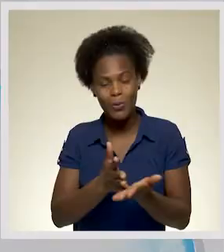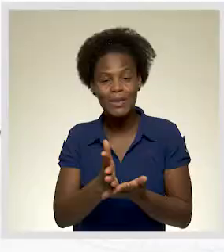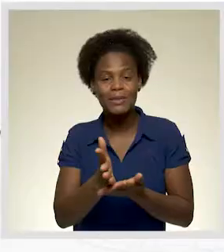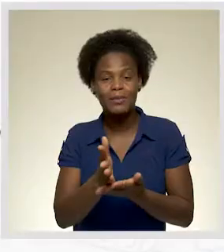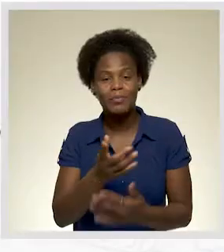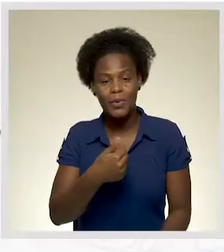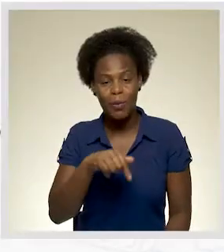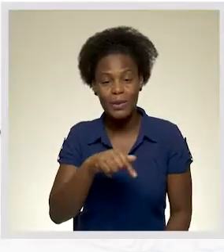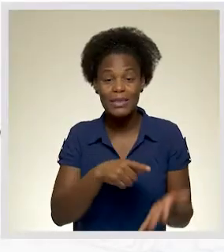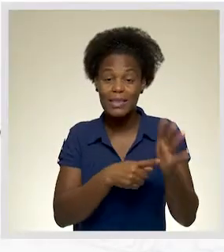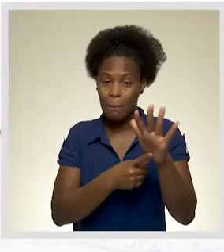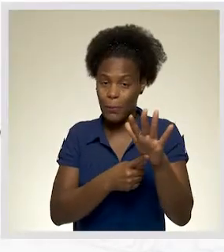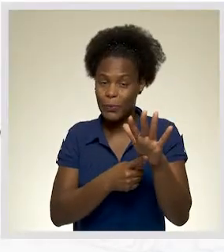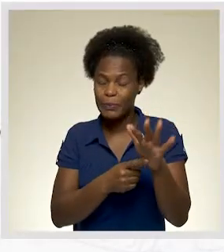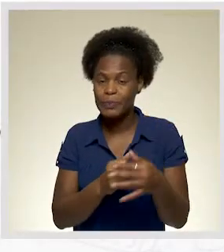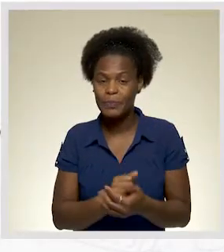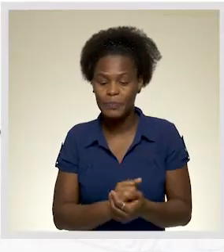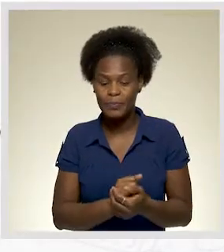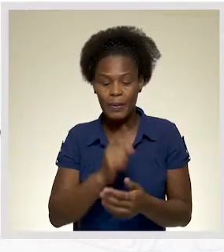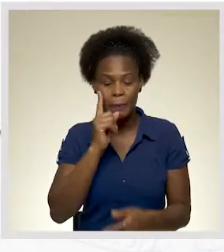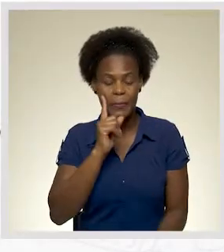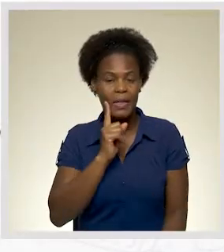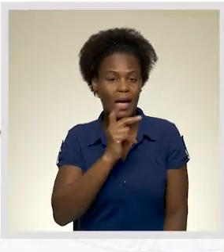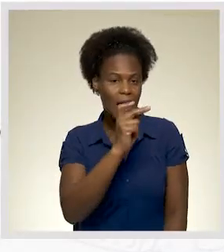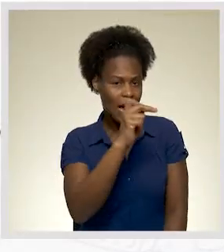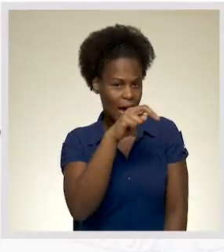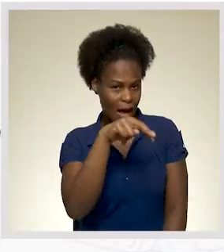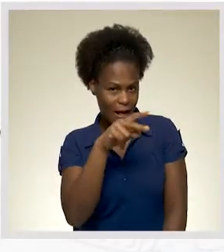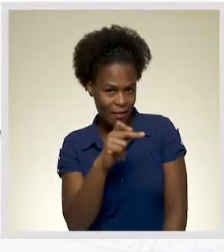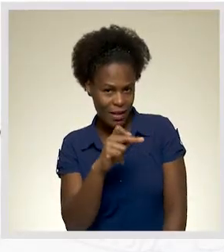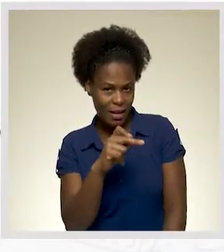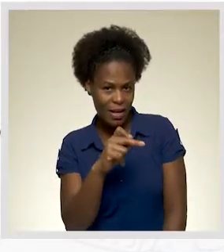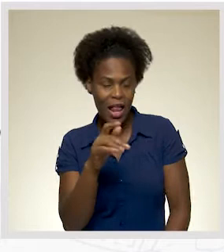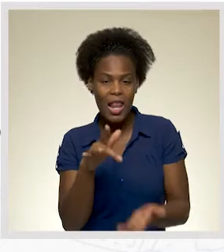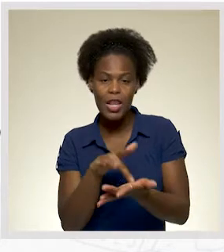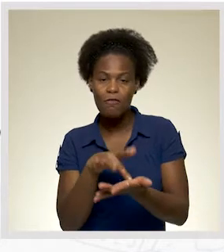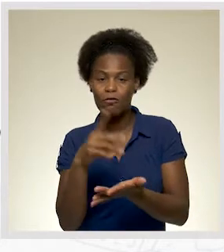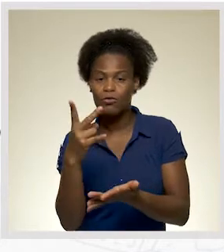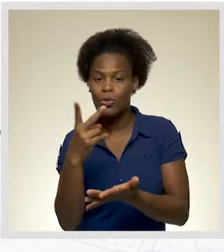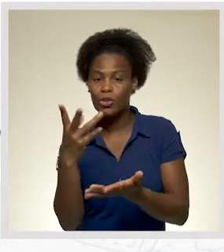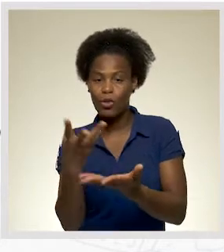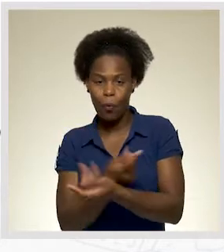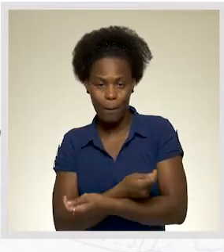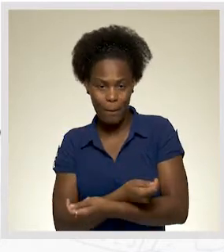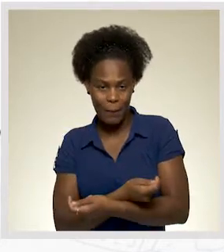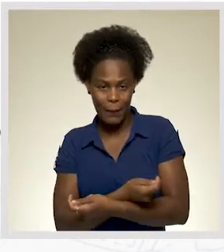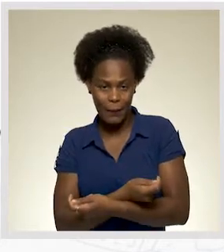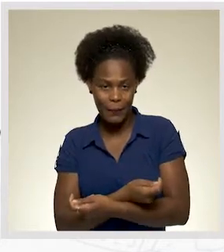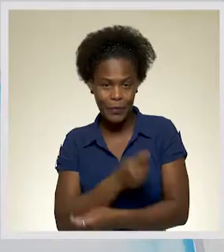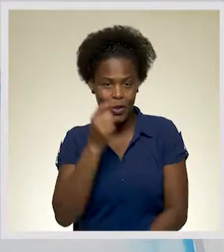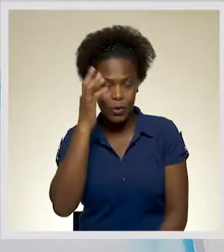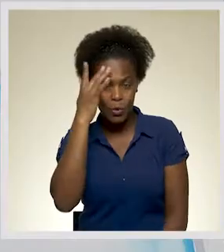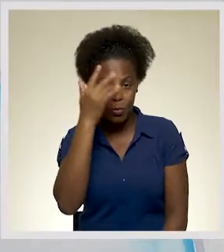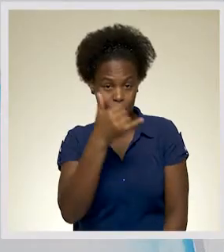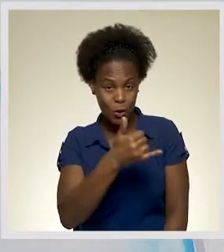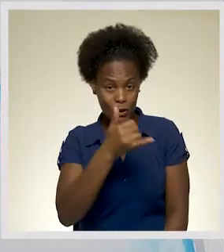continuando, temos aqui o exemplo. A Ana comprou 2 livros. 2 é